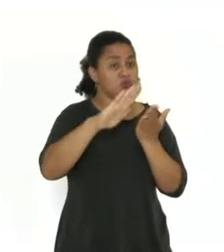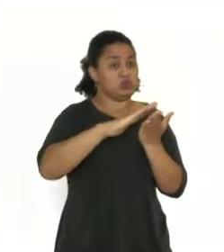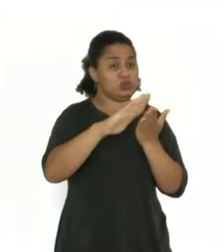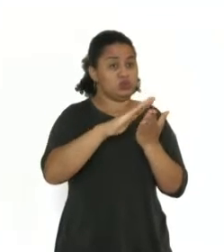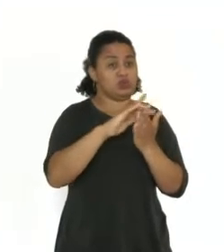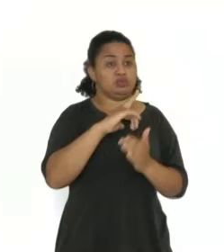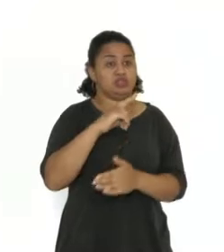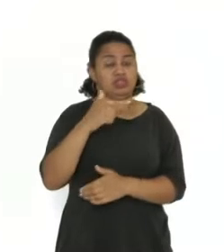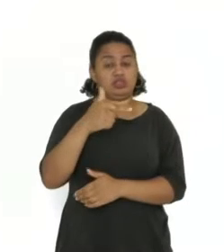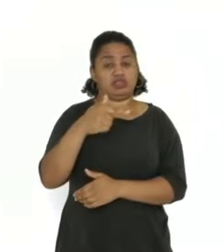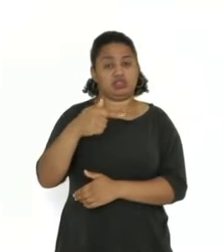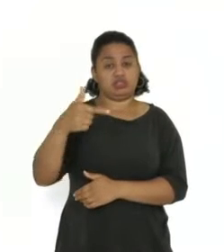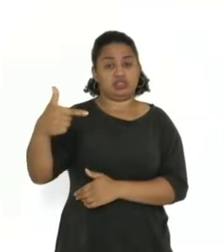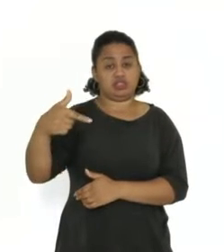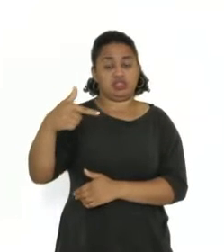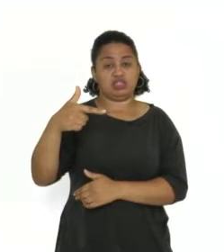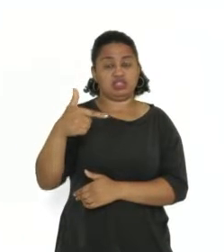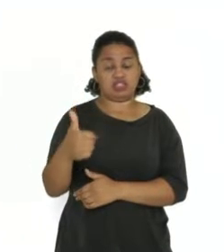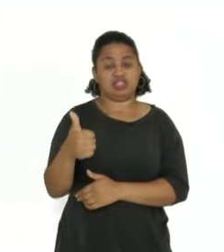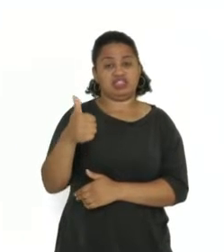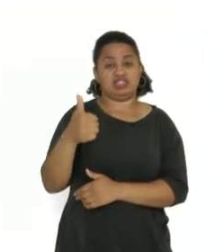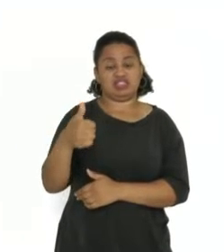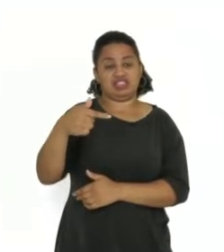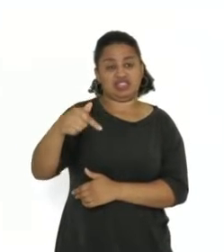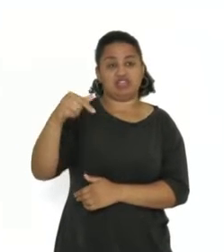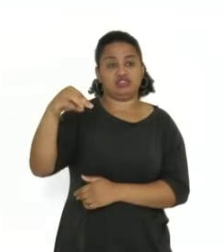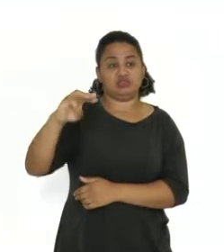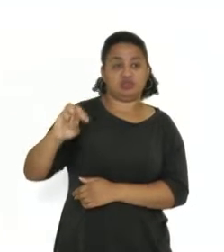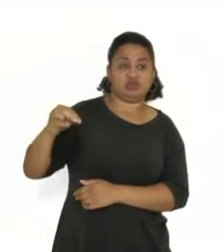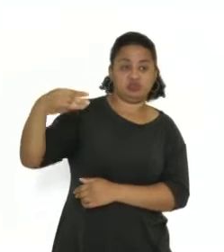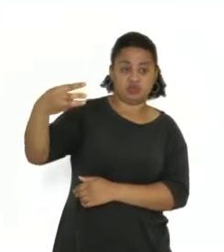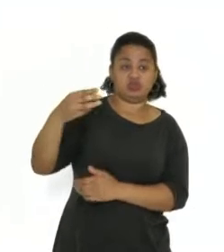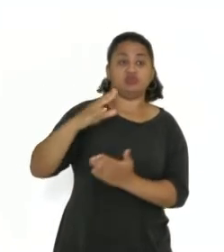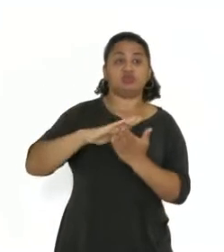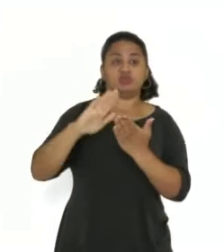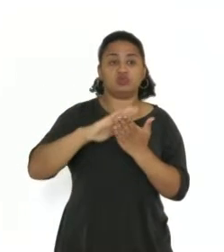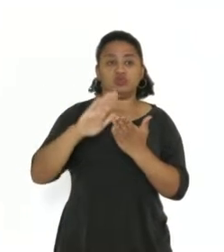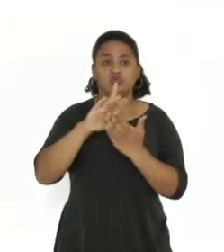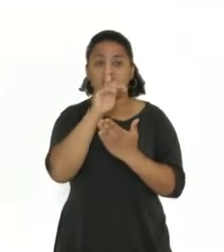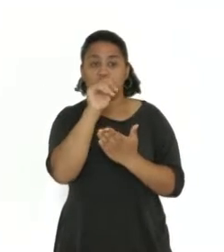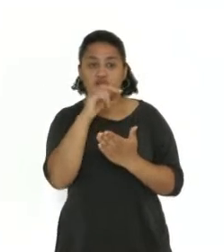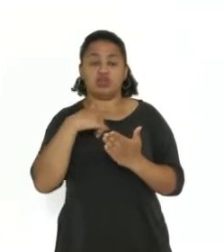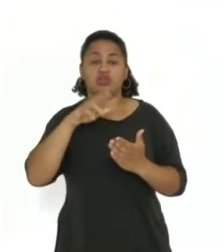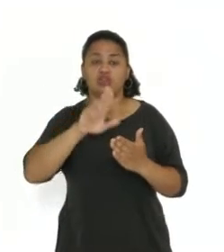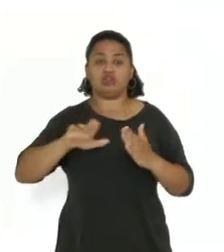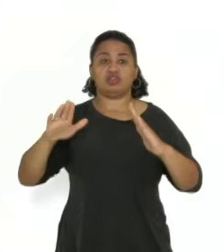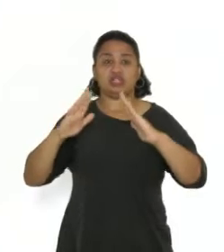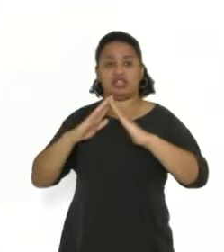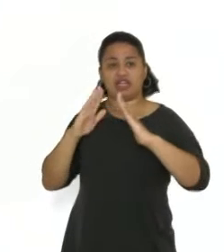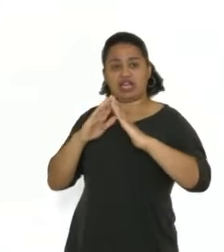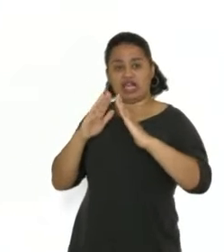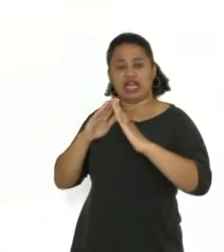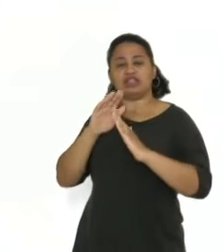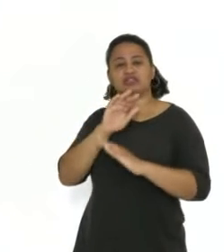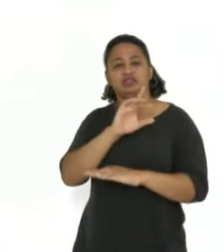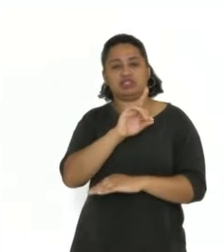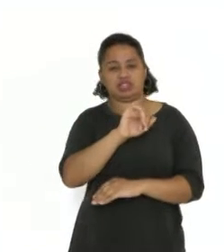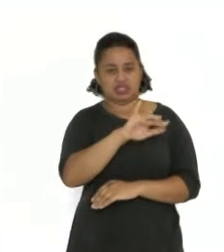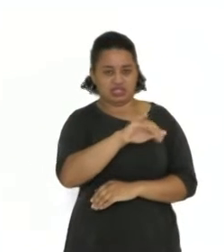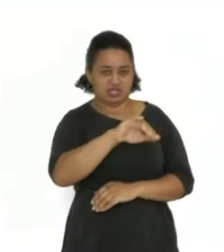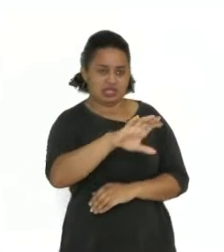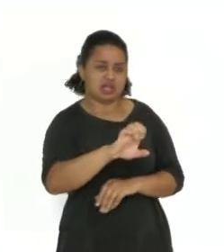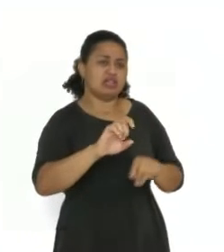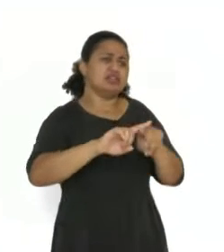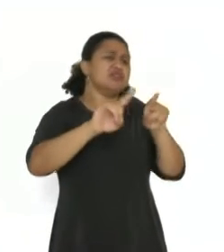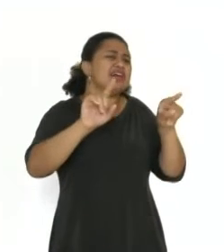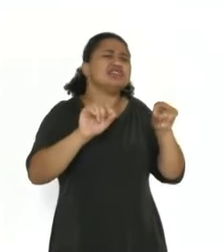17, metros cúbicos de consumo de água ali, né? Que foi utilizada lá na casa da Daiane, tá? Mas quanto que